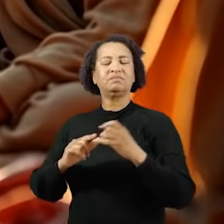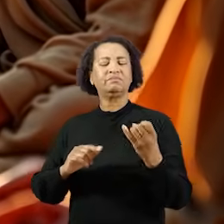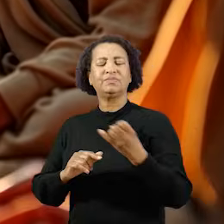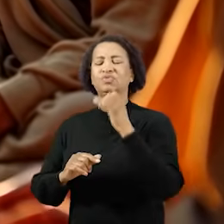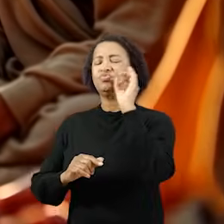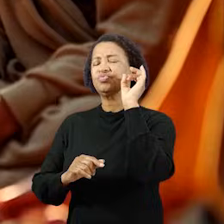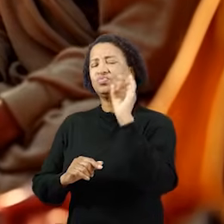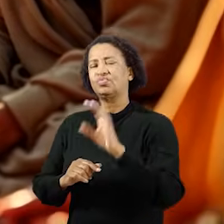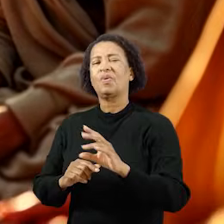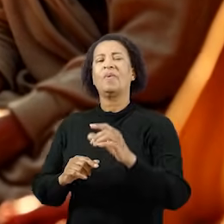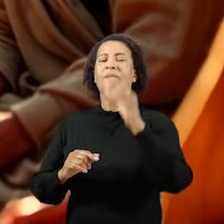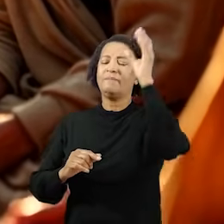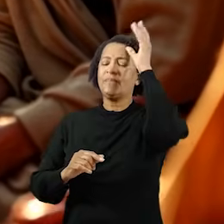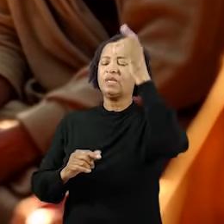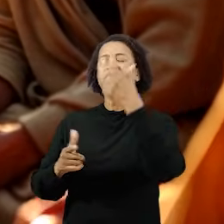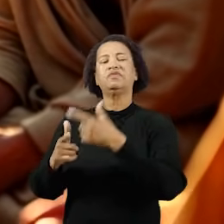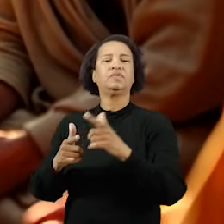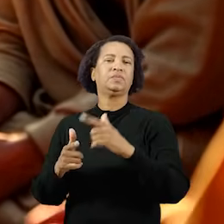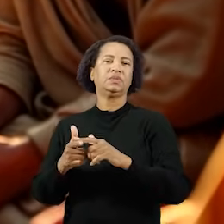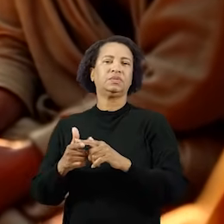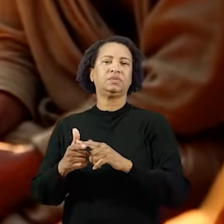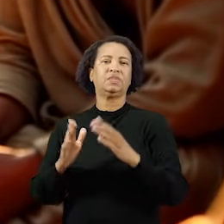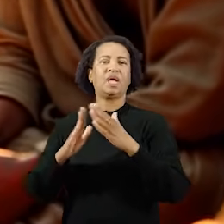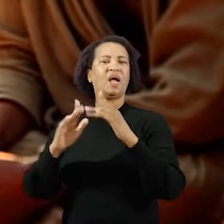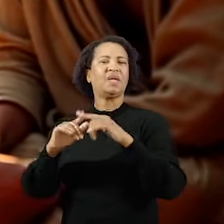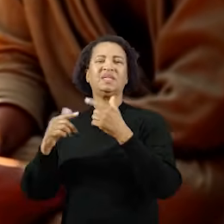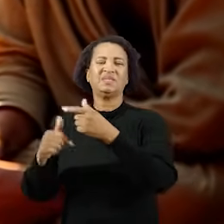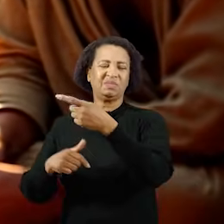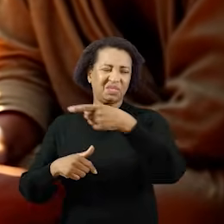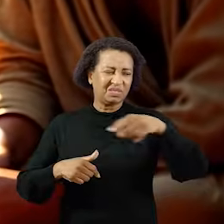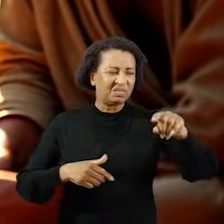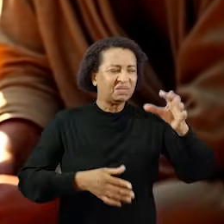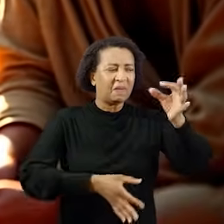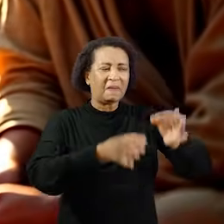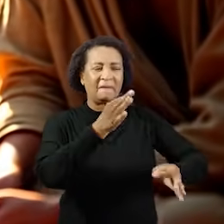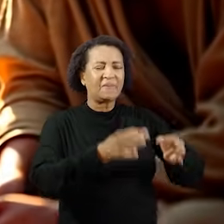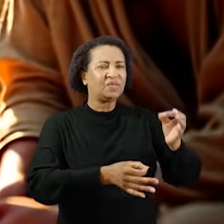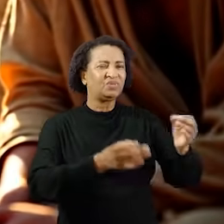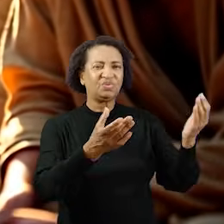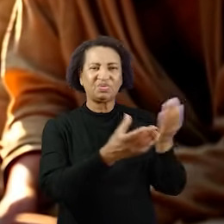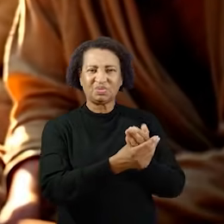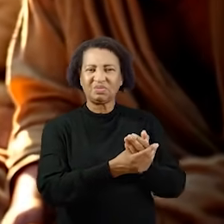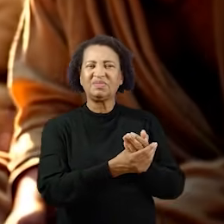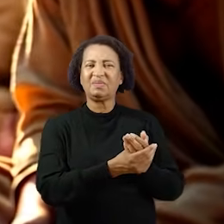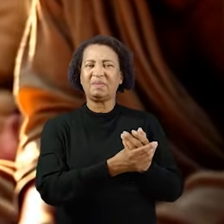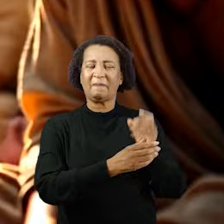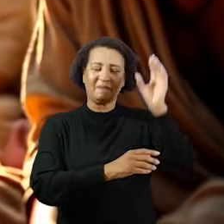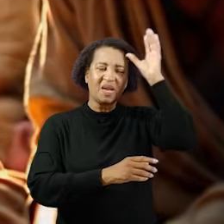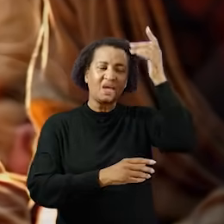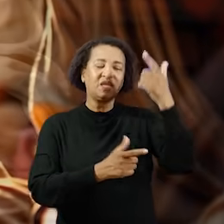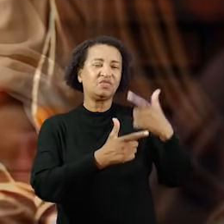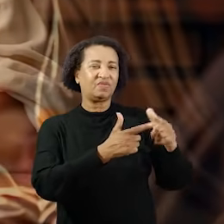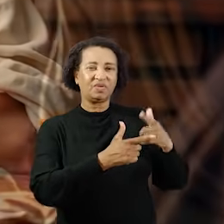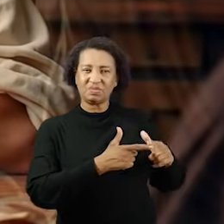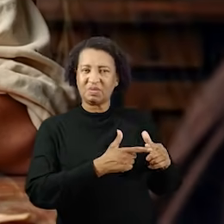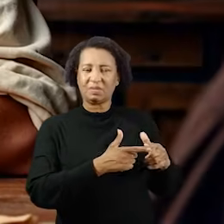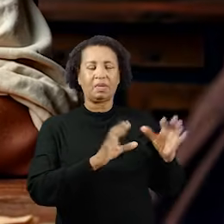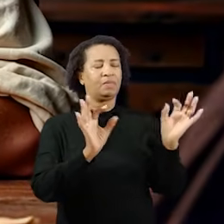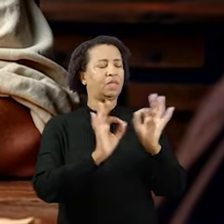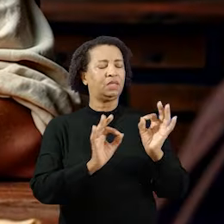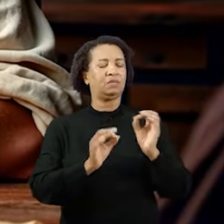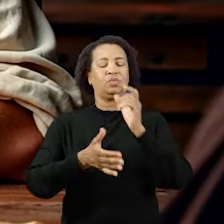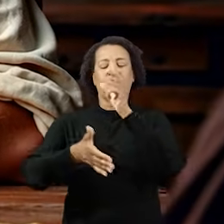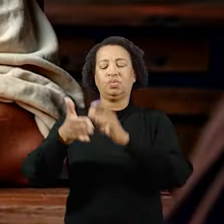seus problemas, e a igreja não precisa recorrer à justiça comum para solucionar os seus problemas judiciais. No